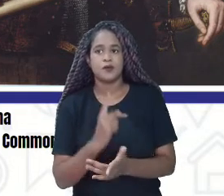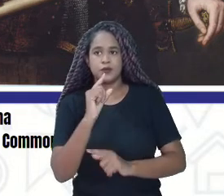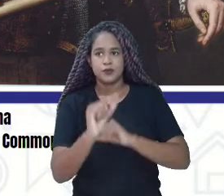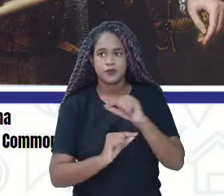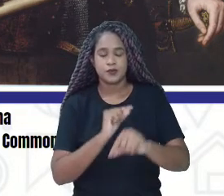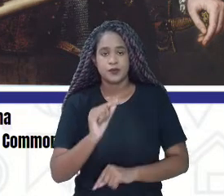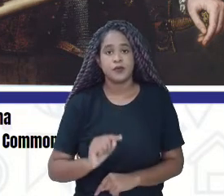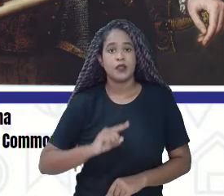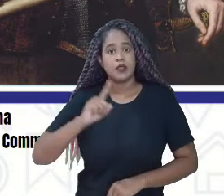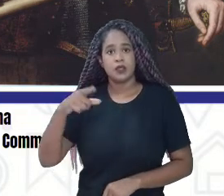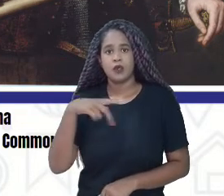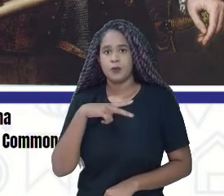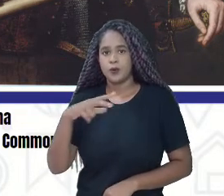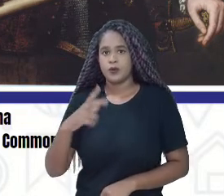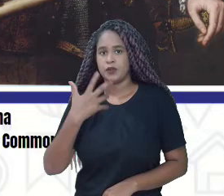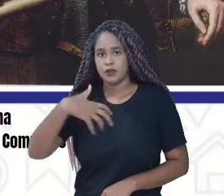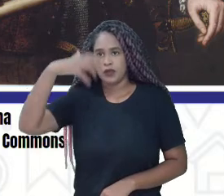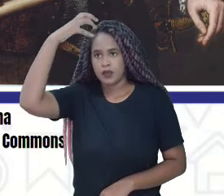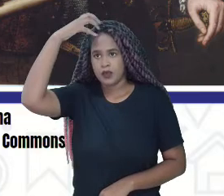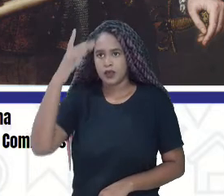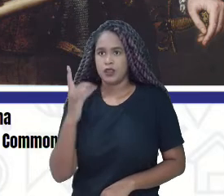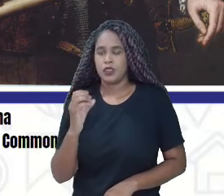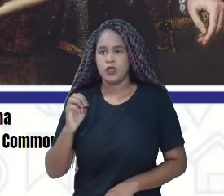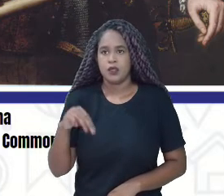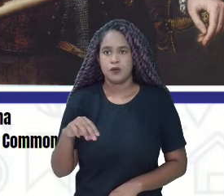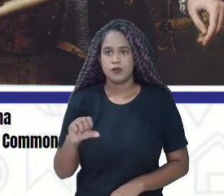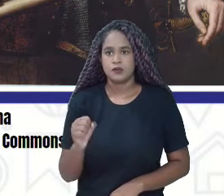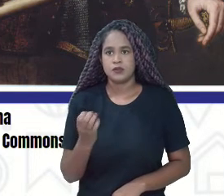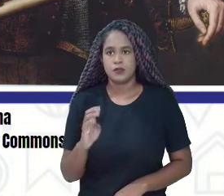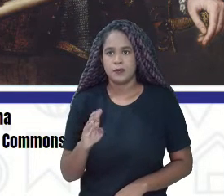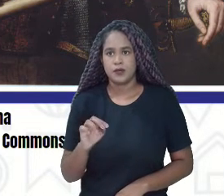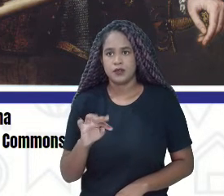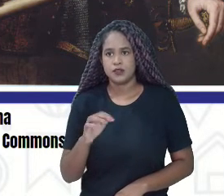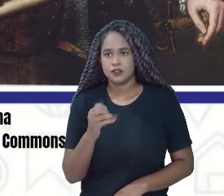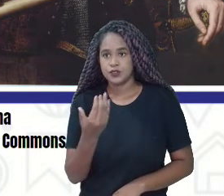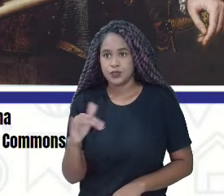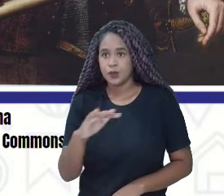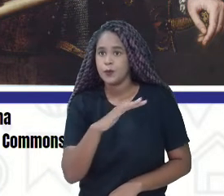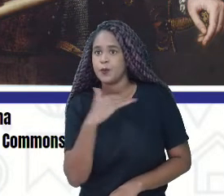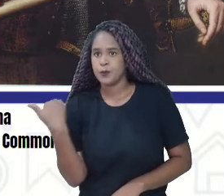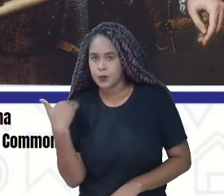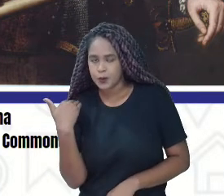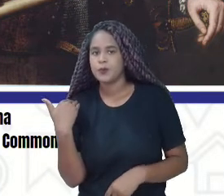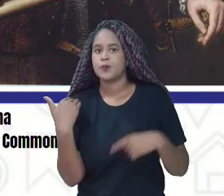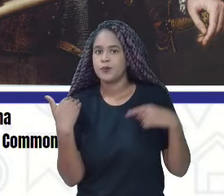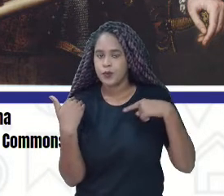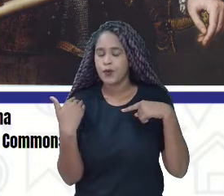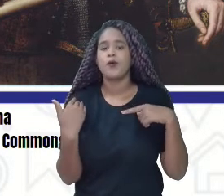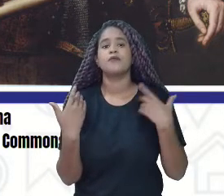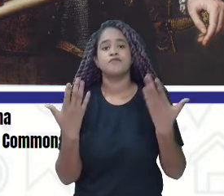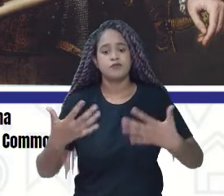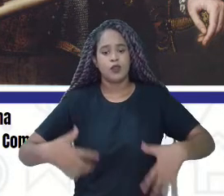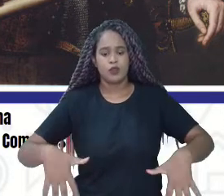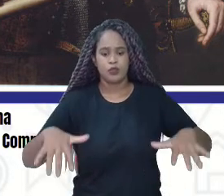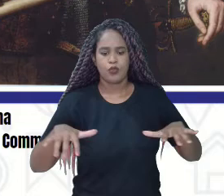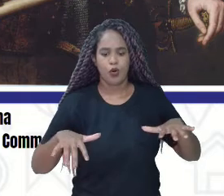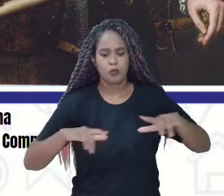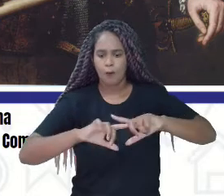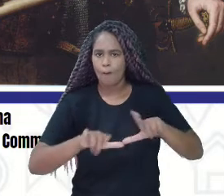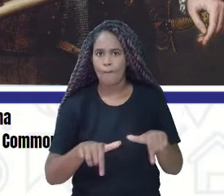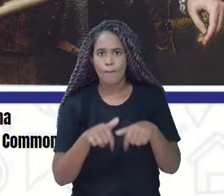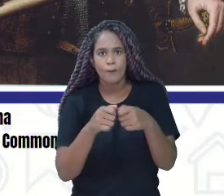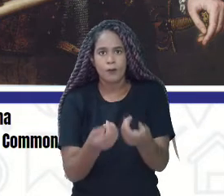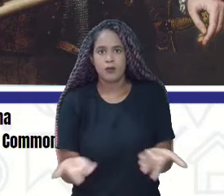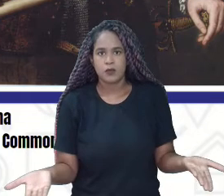em Portugal o rei, né, Dom Sebastião, ele morre e o trono de Portugal vai